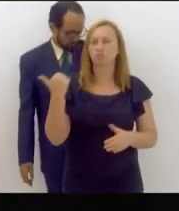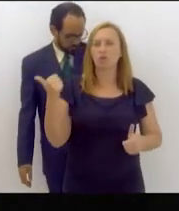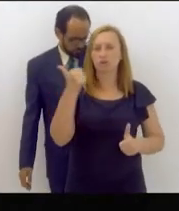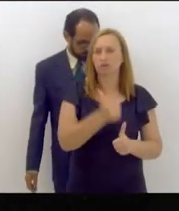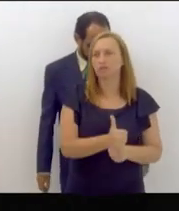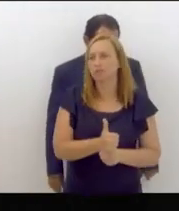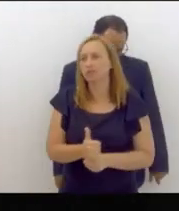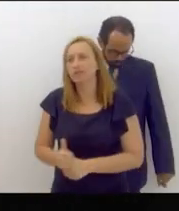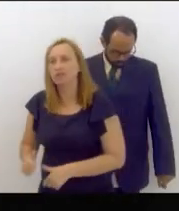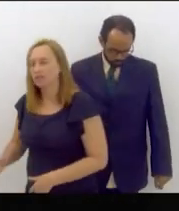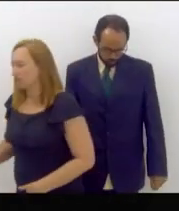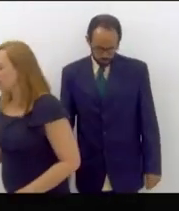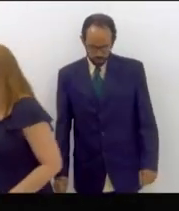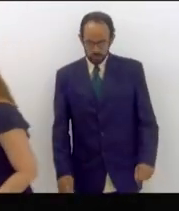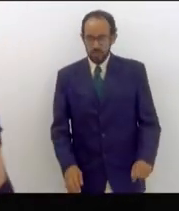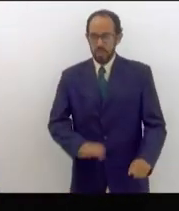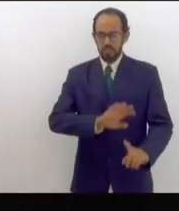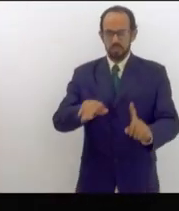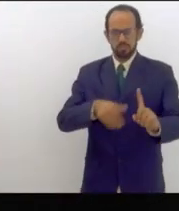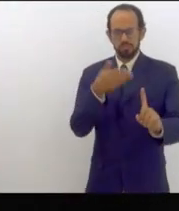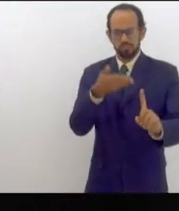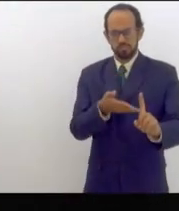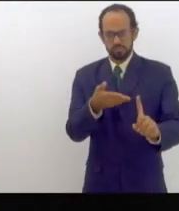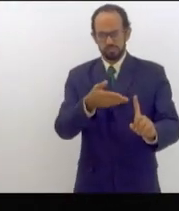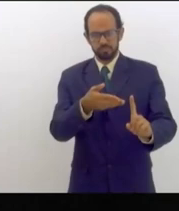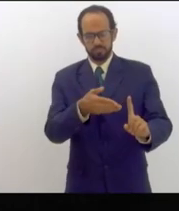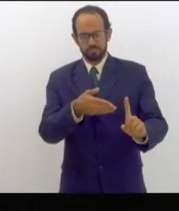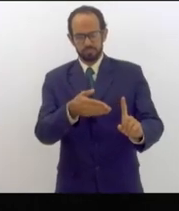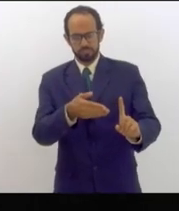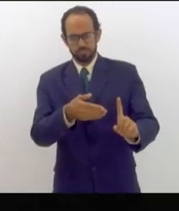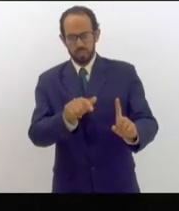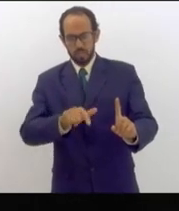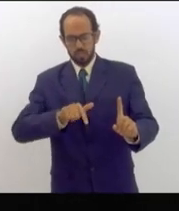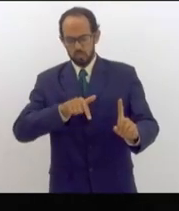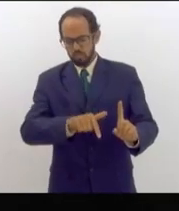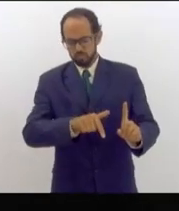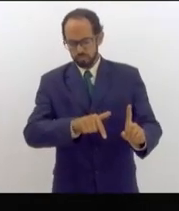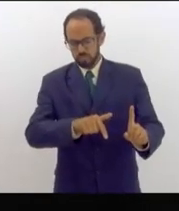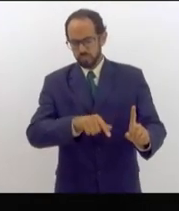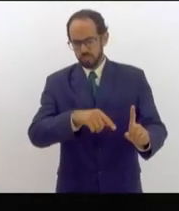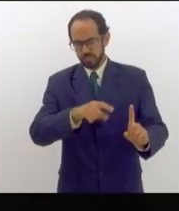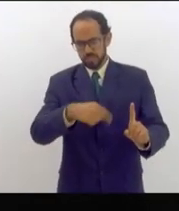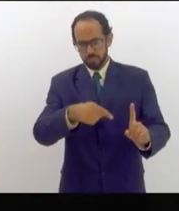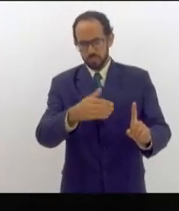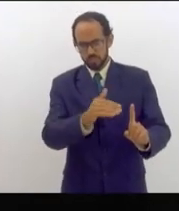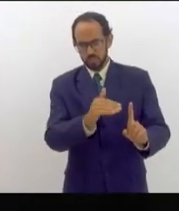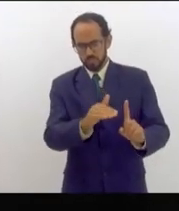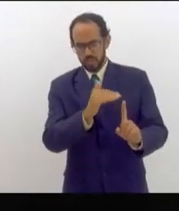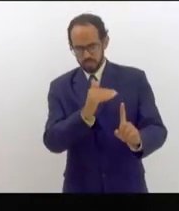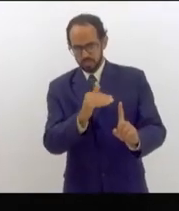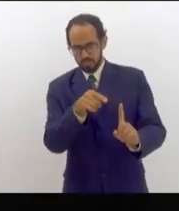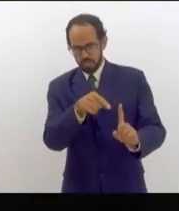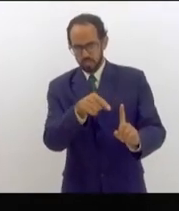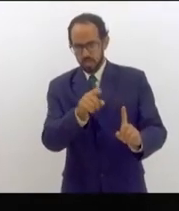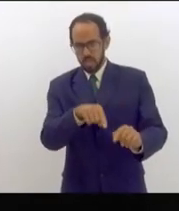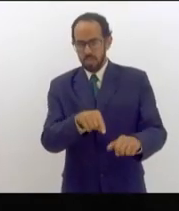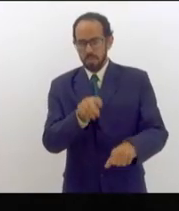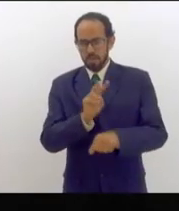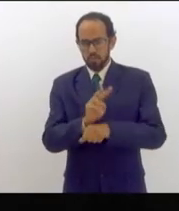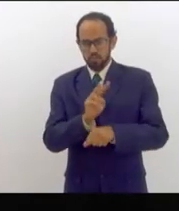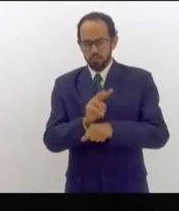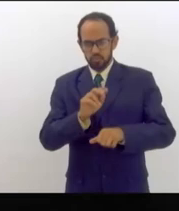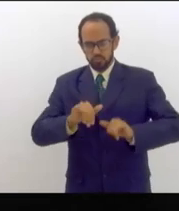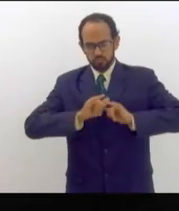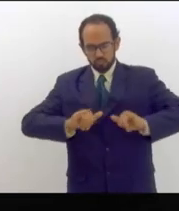personalidade extraordinária tem como objetivo defender o seu legado difundir as ideias